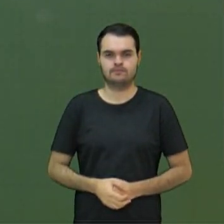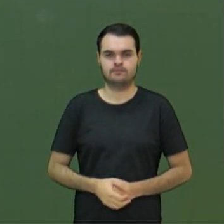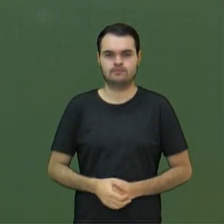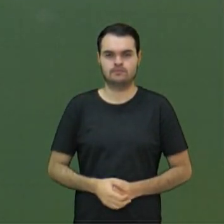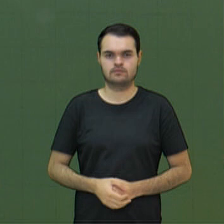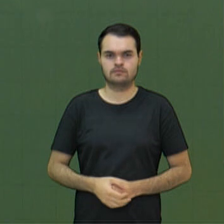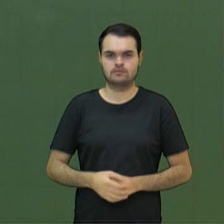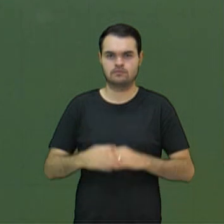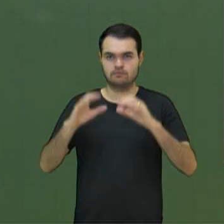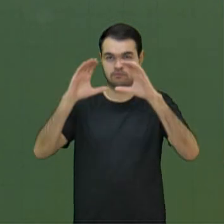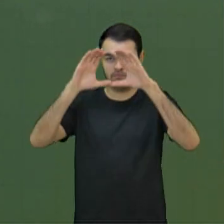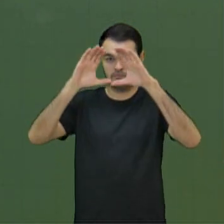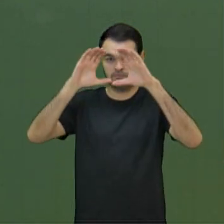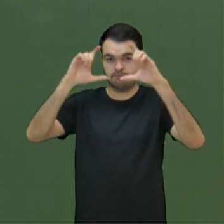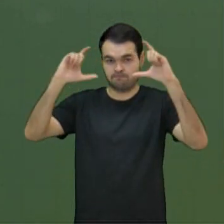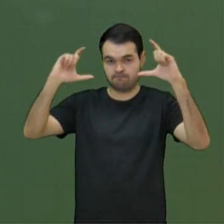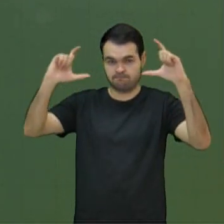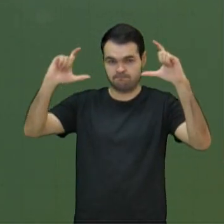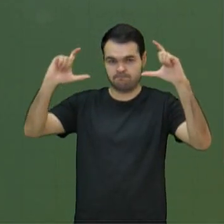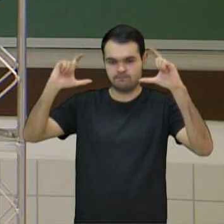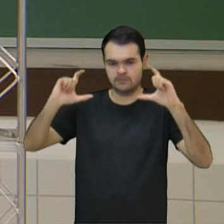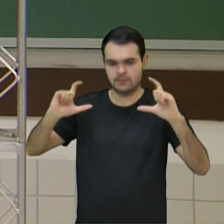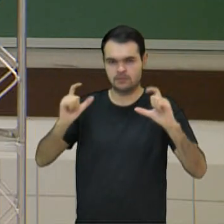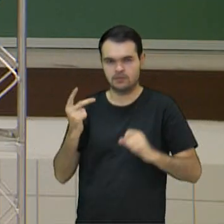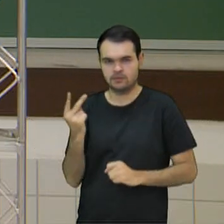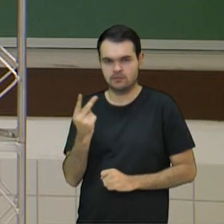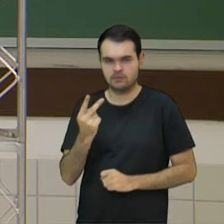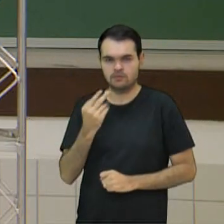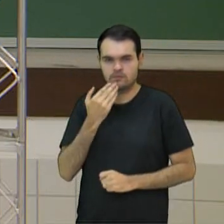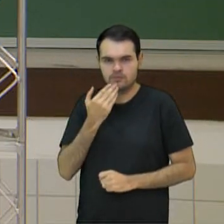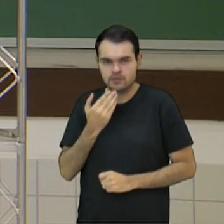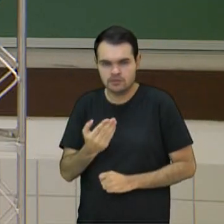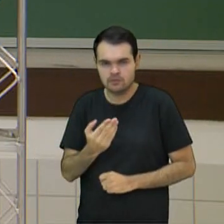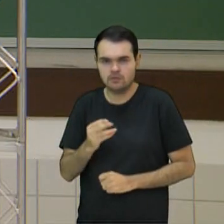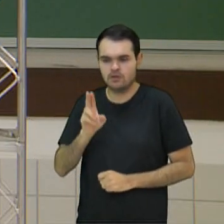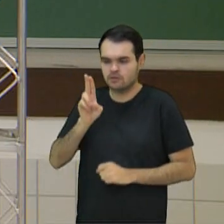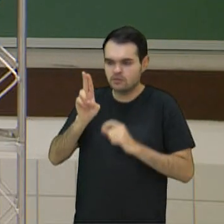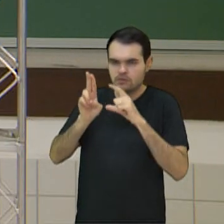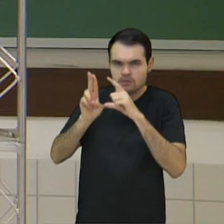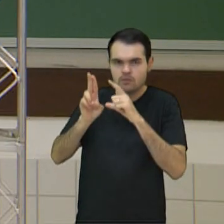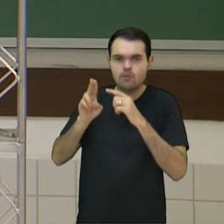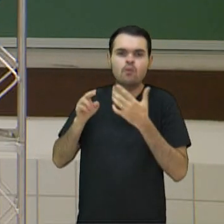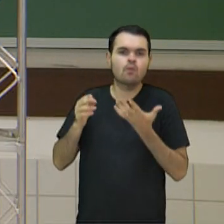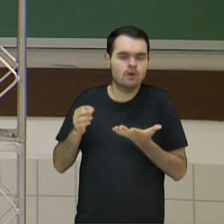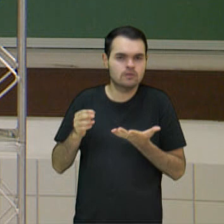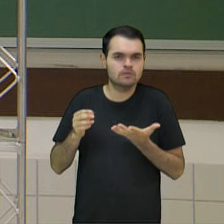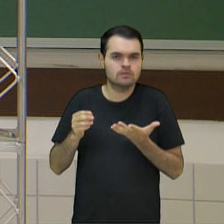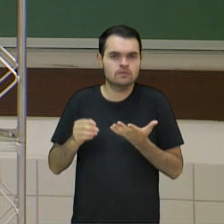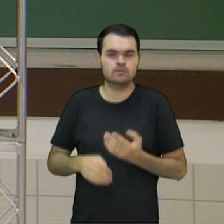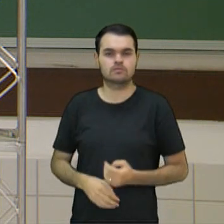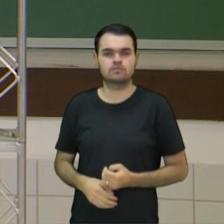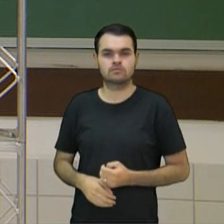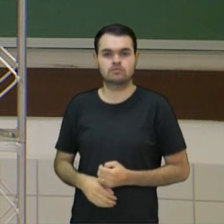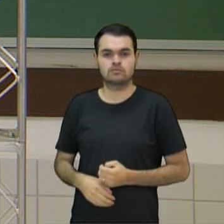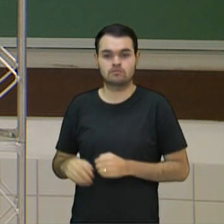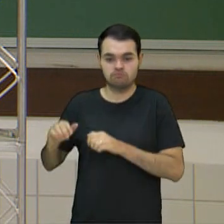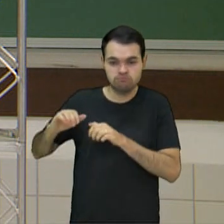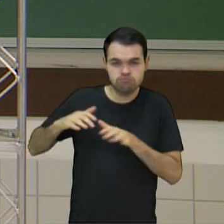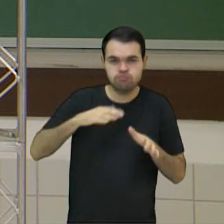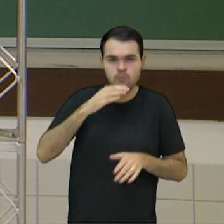Na segunda situação, estou pedindo a tensão quando a corrente passar para 4